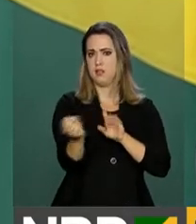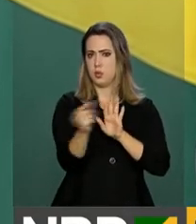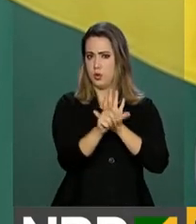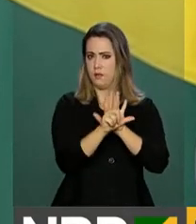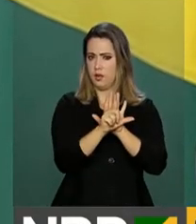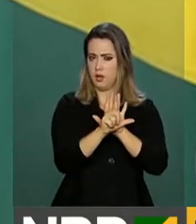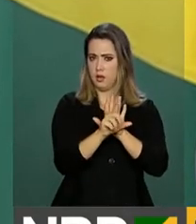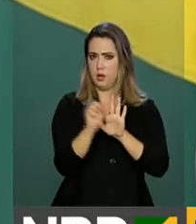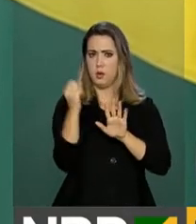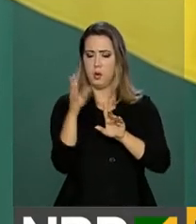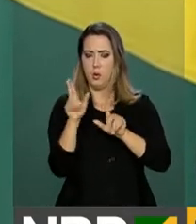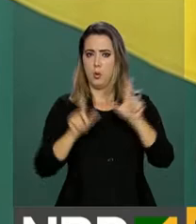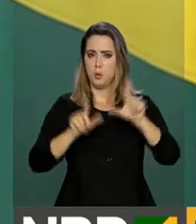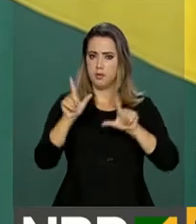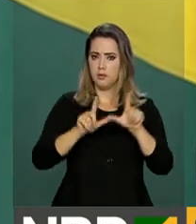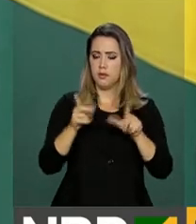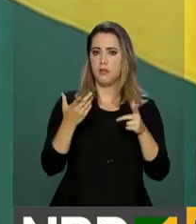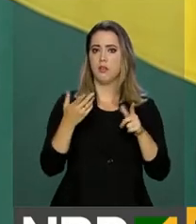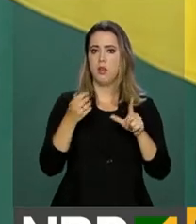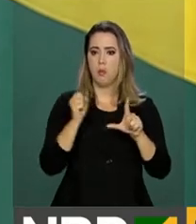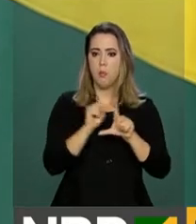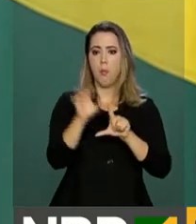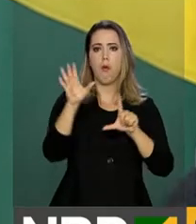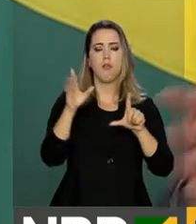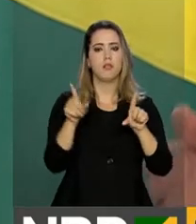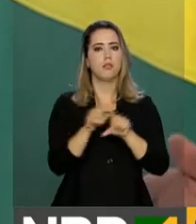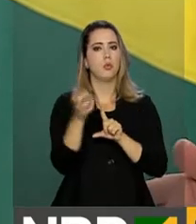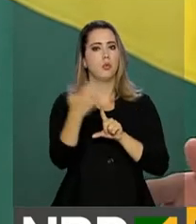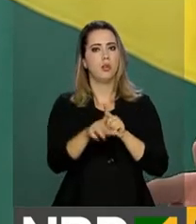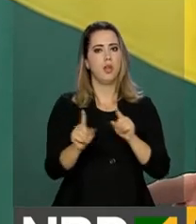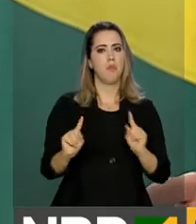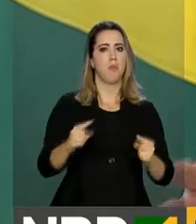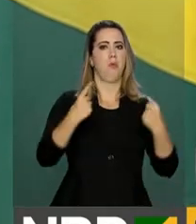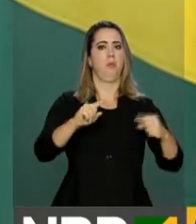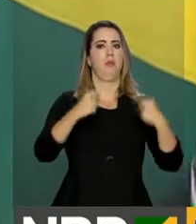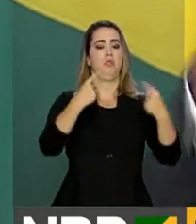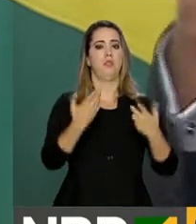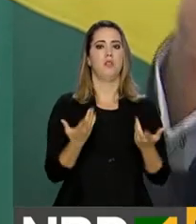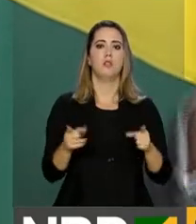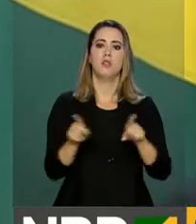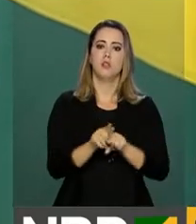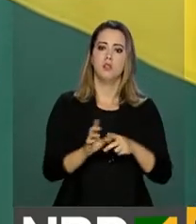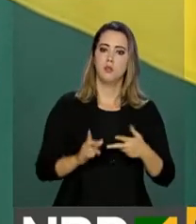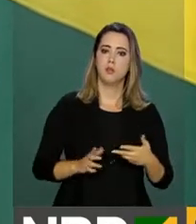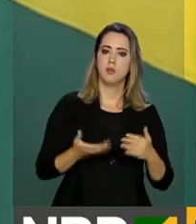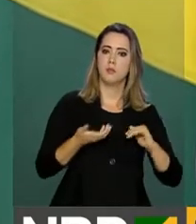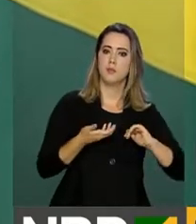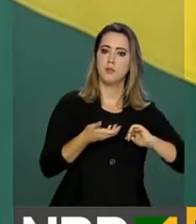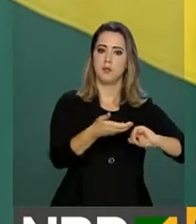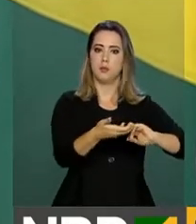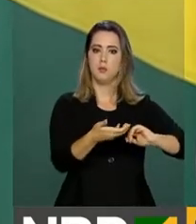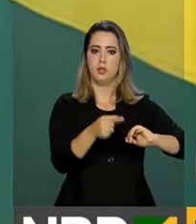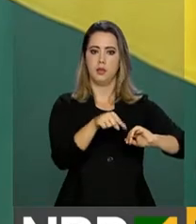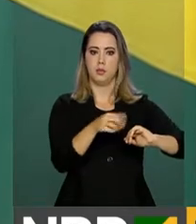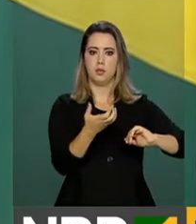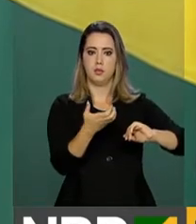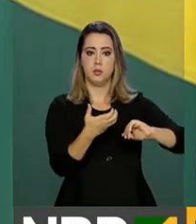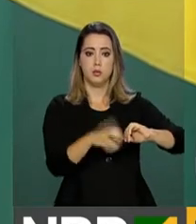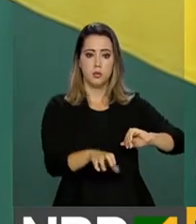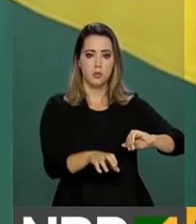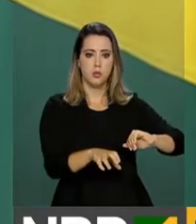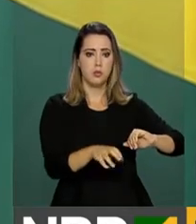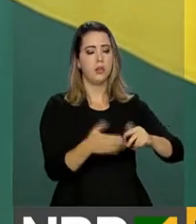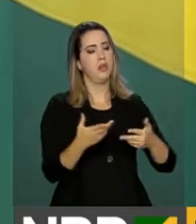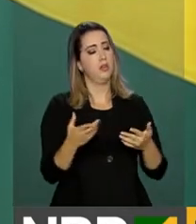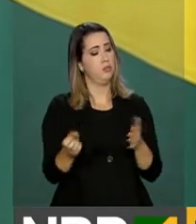quer reforma da previdência ea combate e naturalmente parlamento que coroa as vozes da sociedade também não